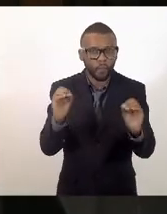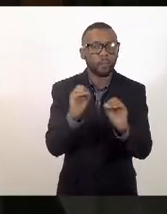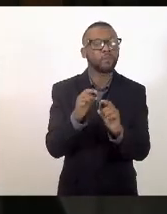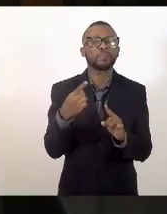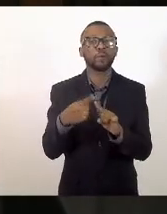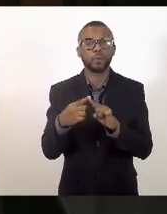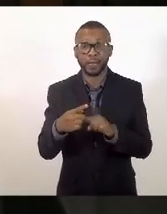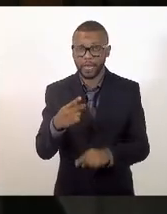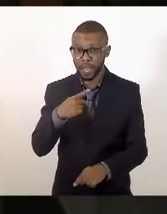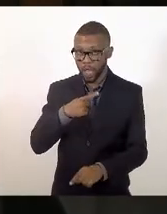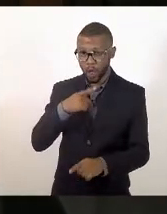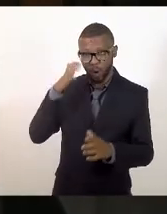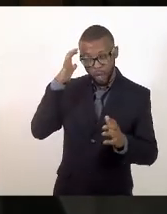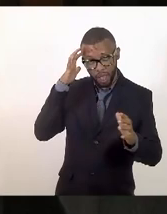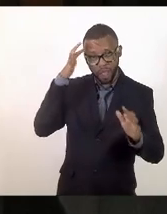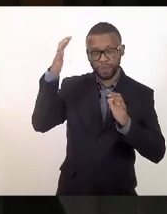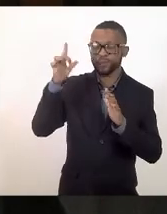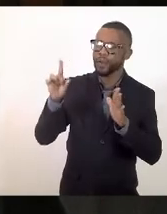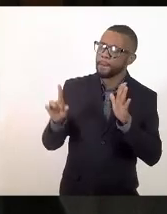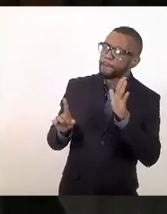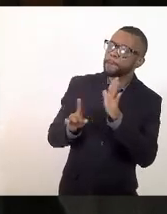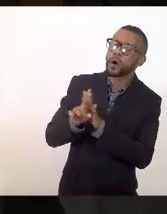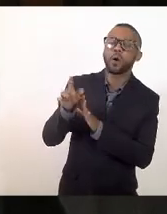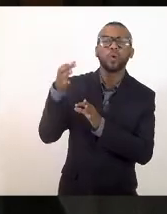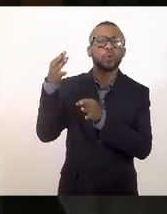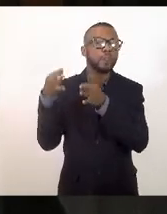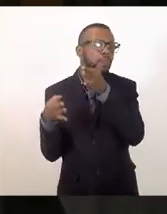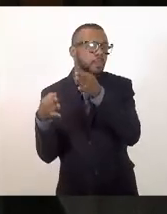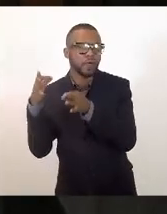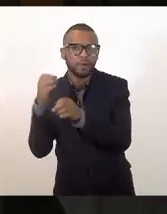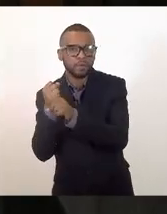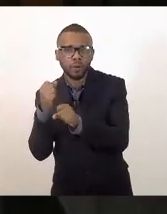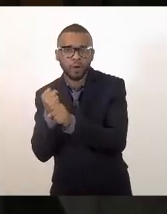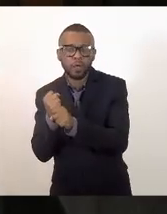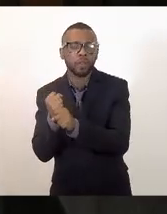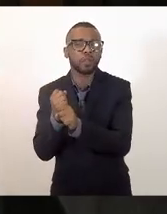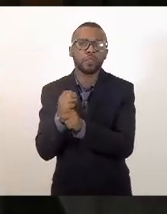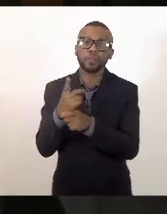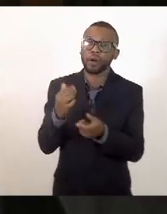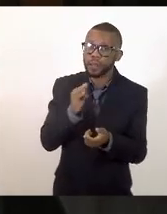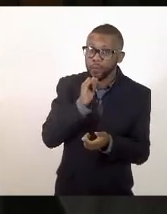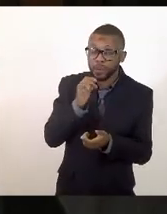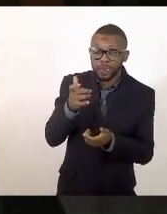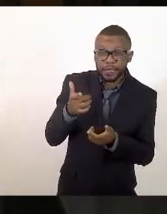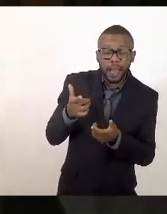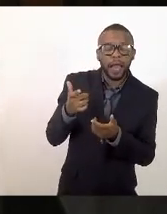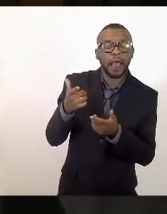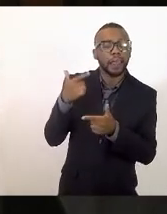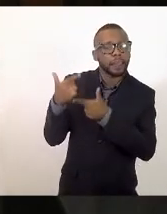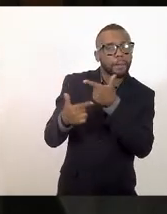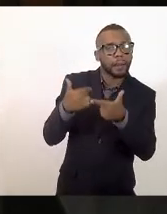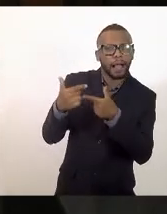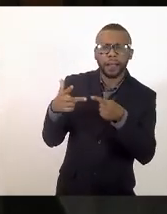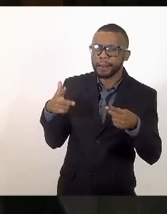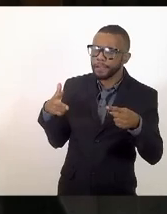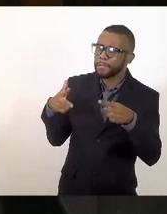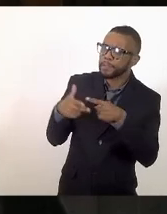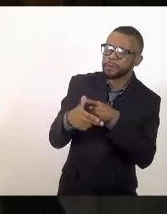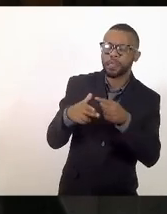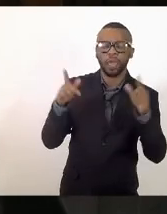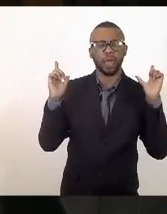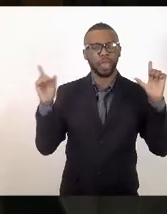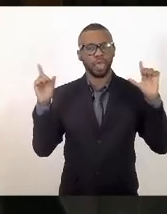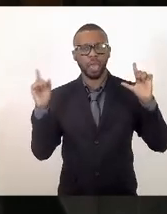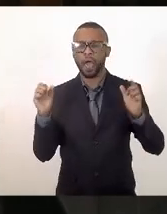porque eu resolvi questionar o Tribunal de Contas, ou seja, aquele que quer trabalhar, que impedia a farra com os gastos